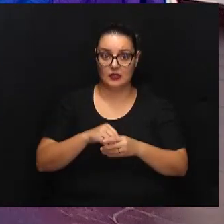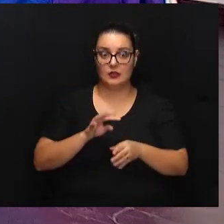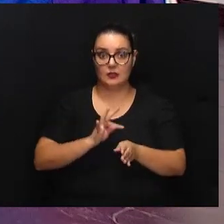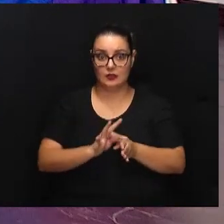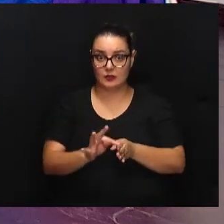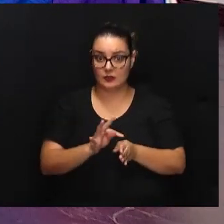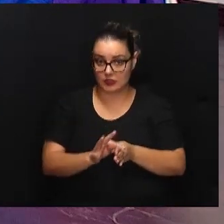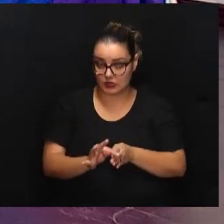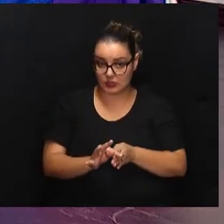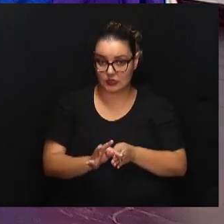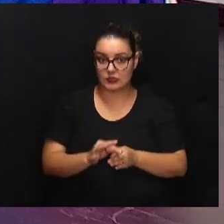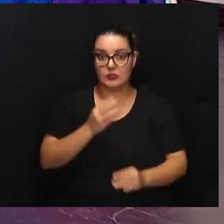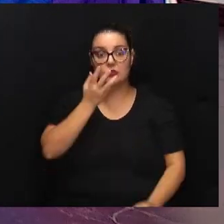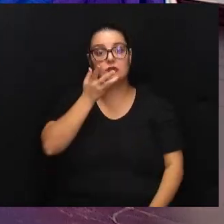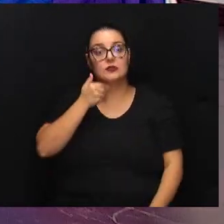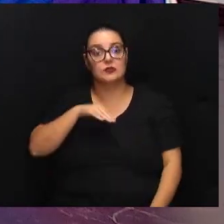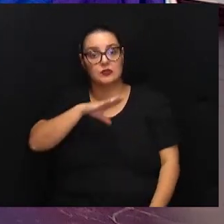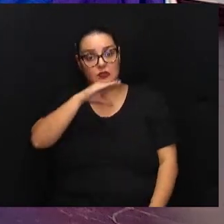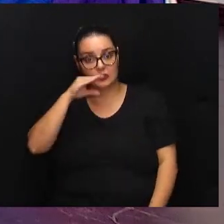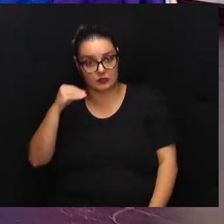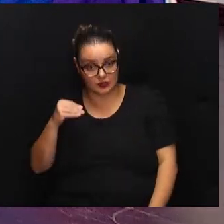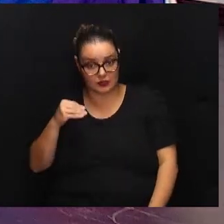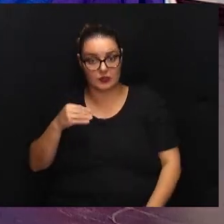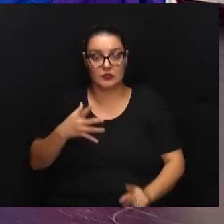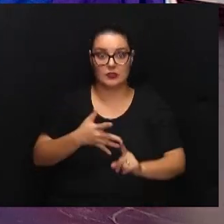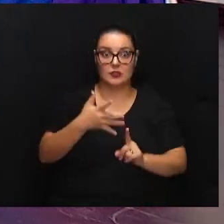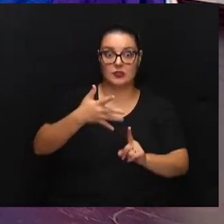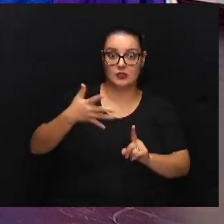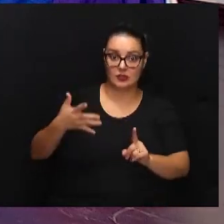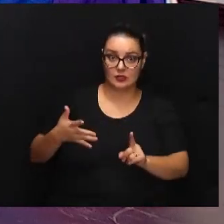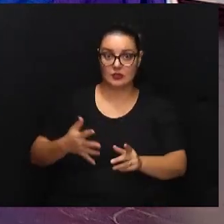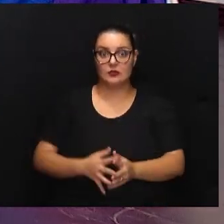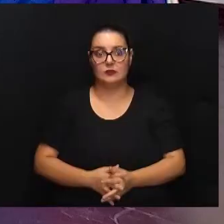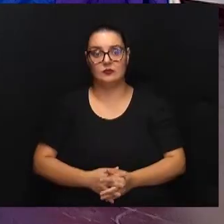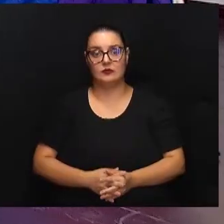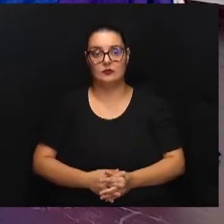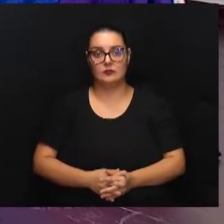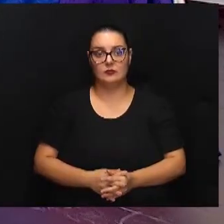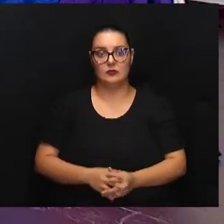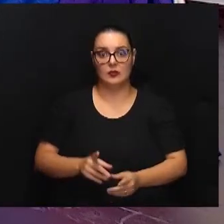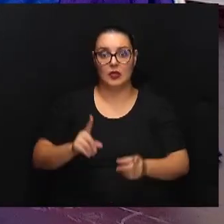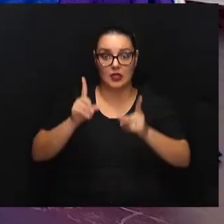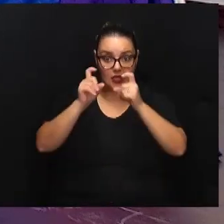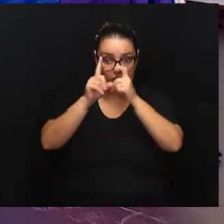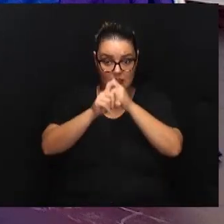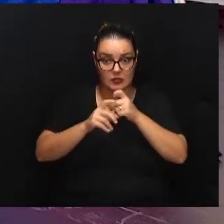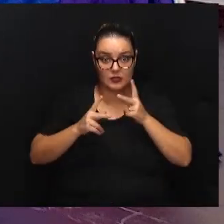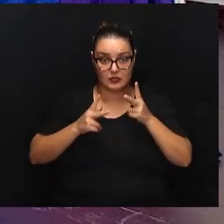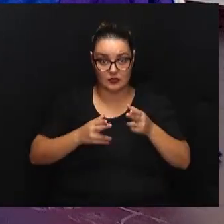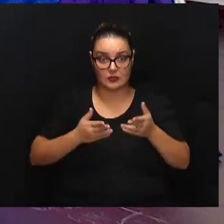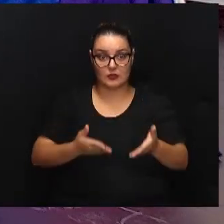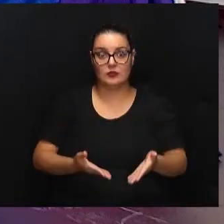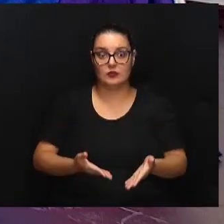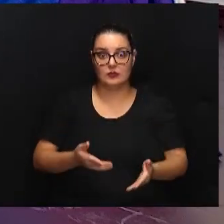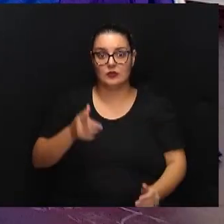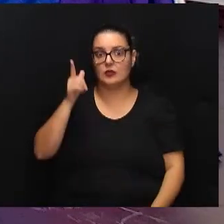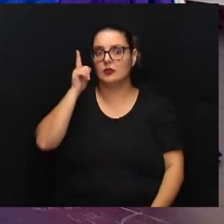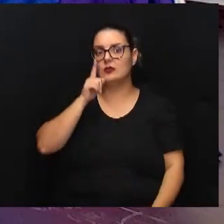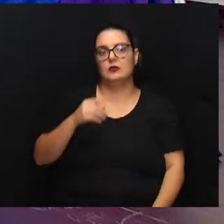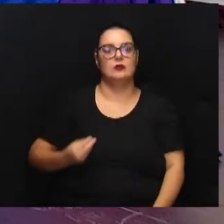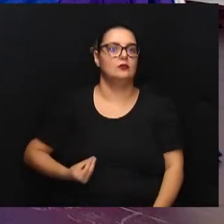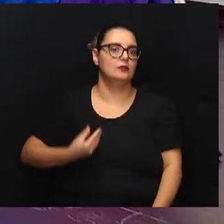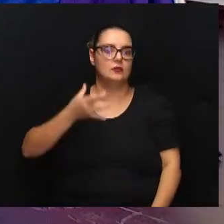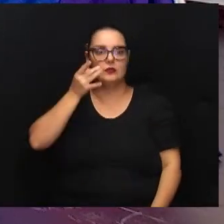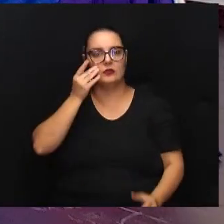adolescentes LGBT, ele é algo tão dificultoso que eu nem consigo estar hoje, nessa noite, representando o Conselho Tutelar